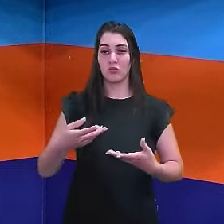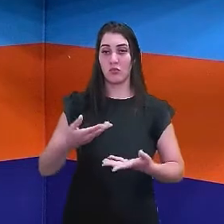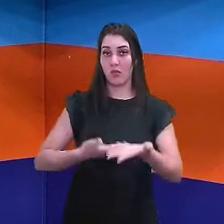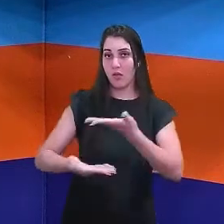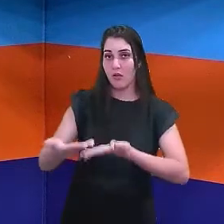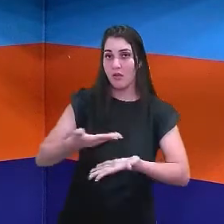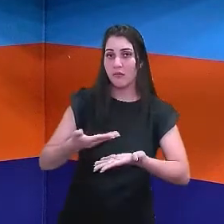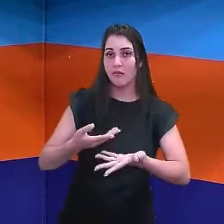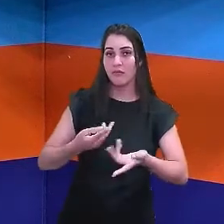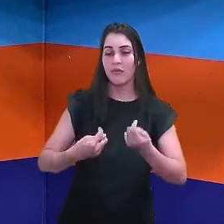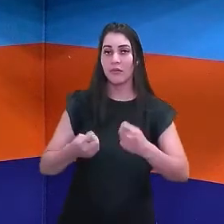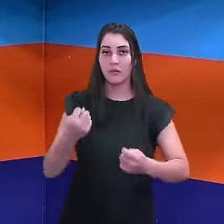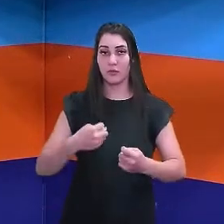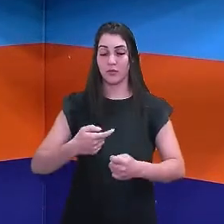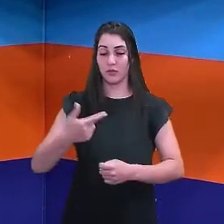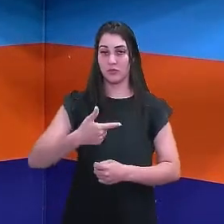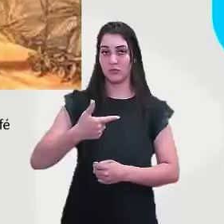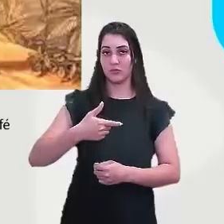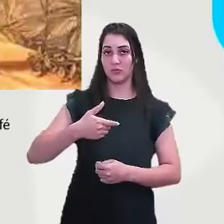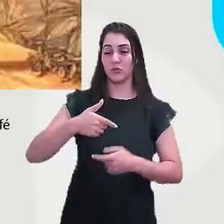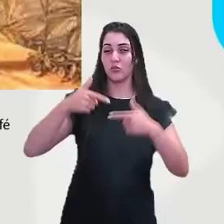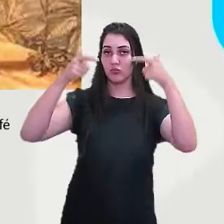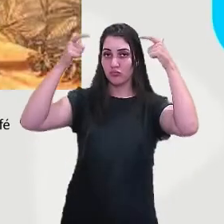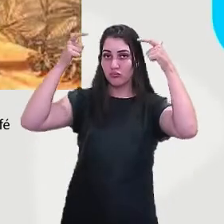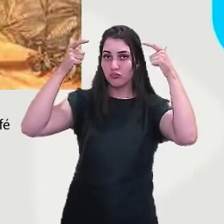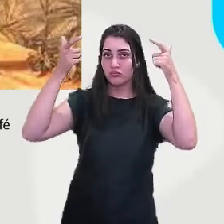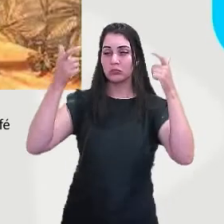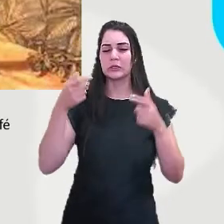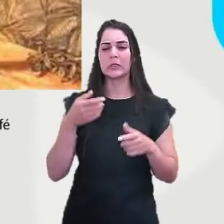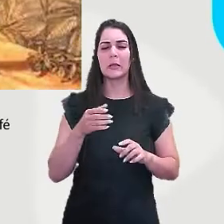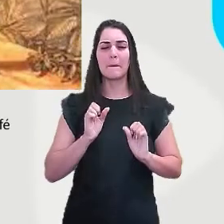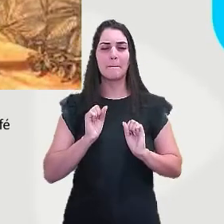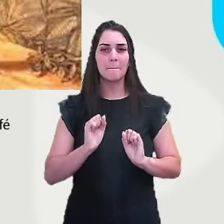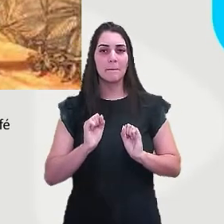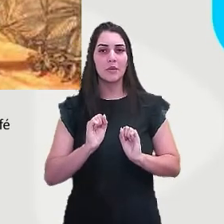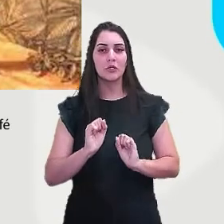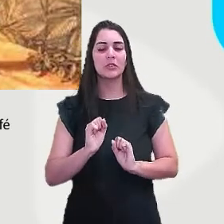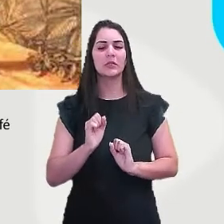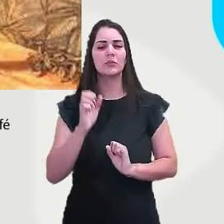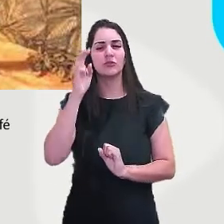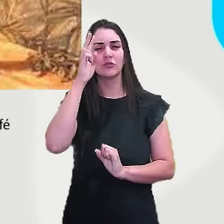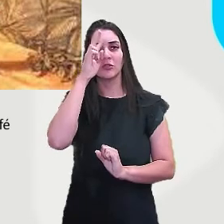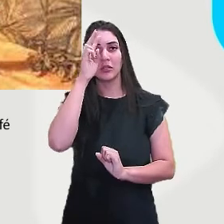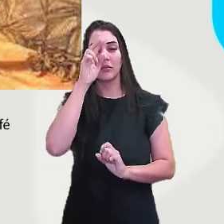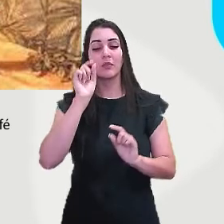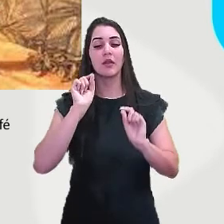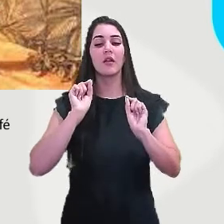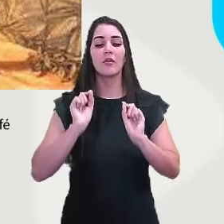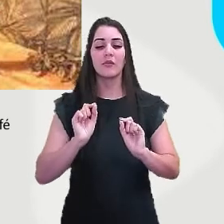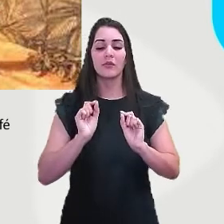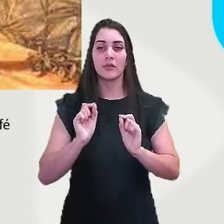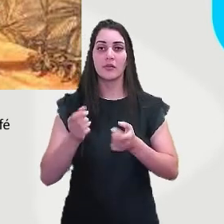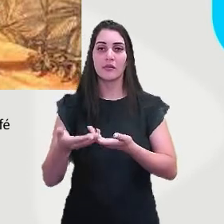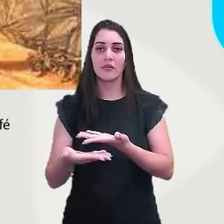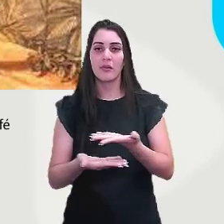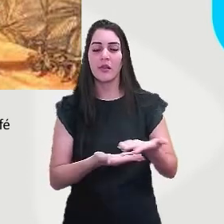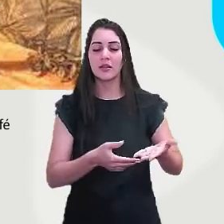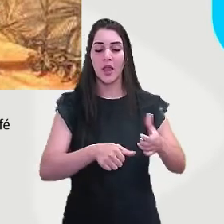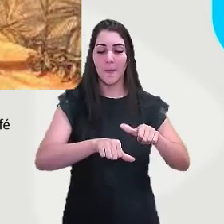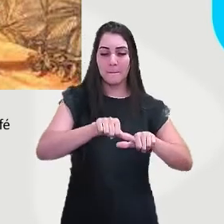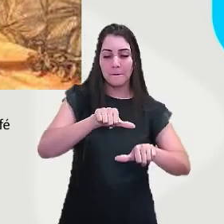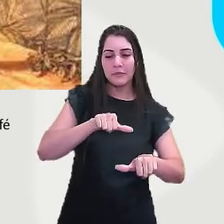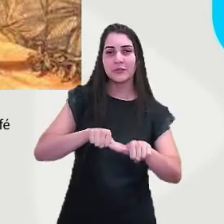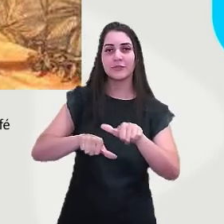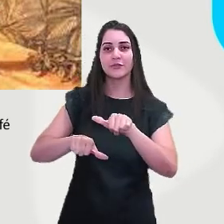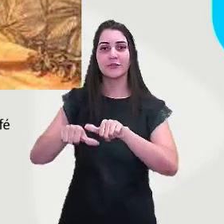Segundo Império, a gente pode citar ou podemos lembrar com relação às mudanças,